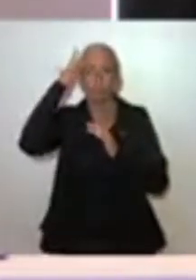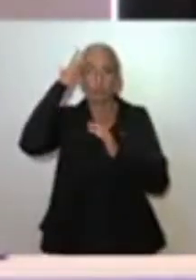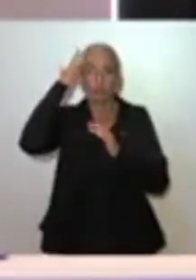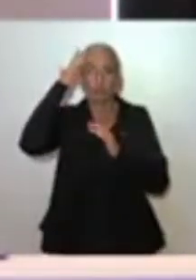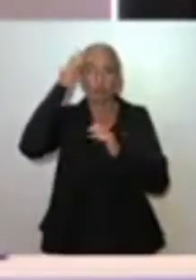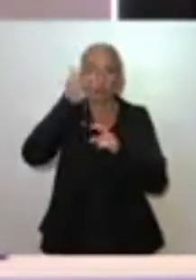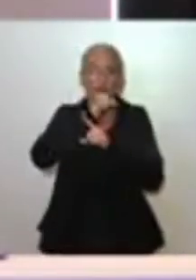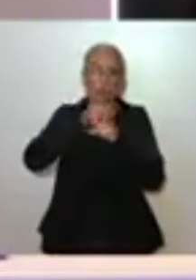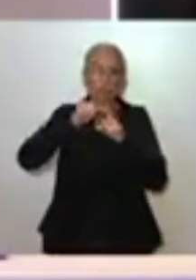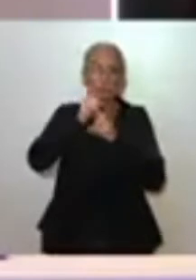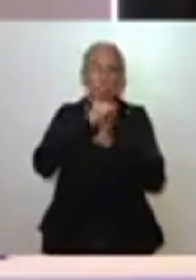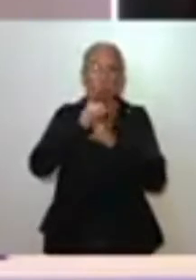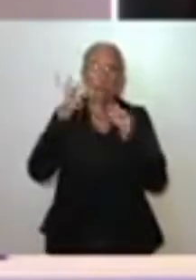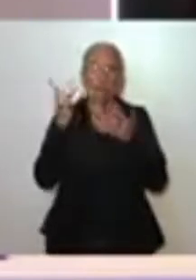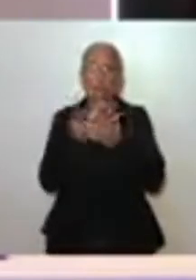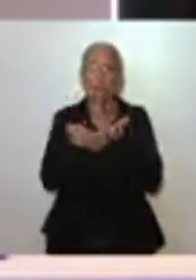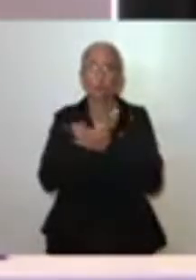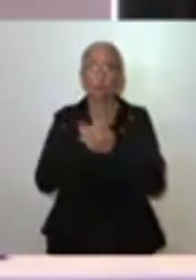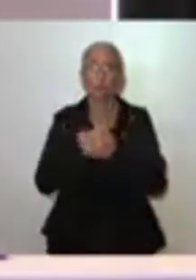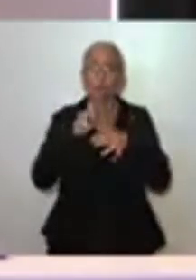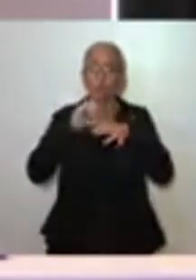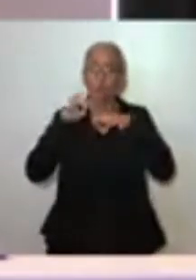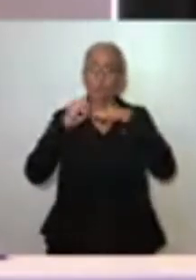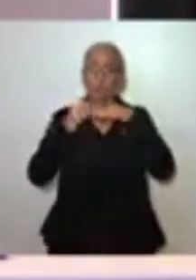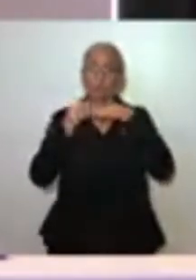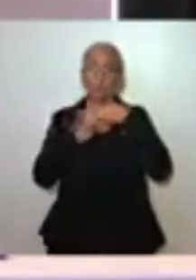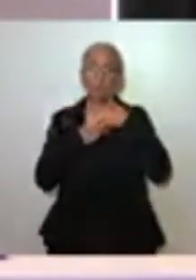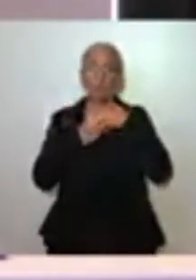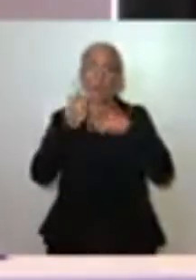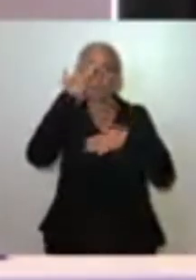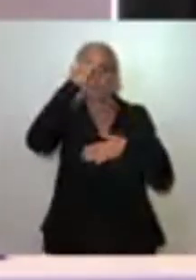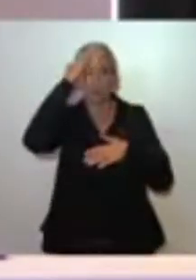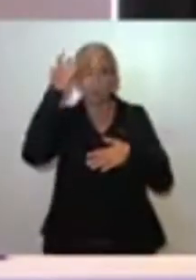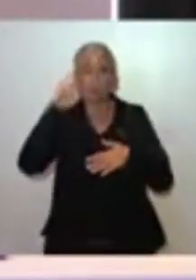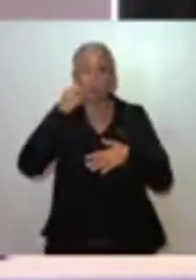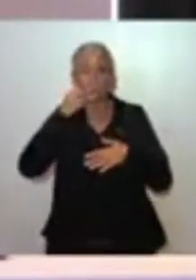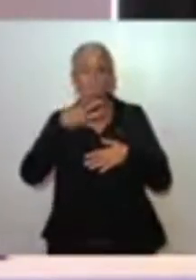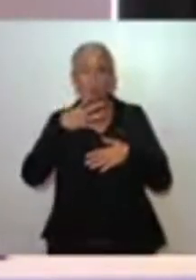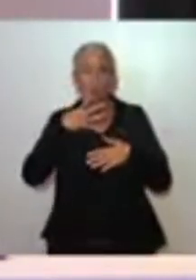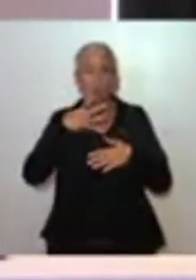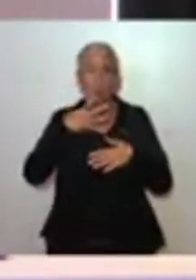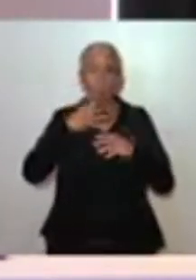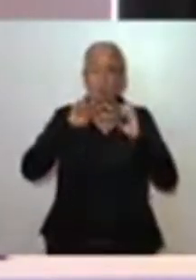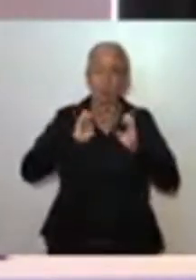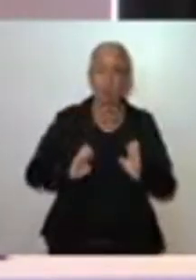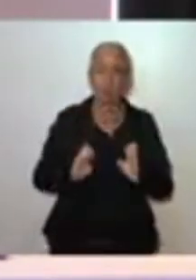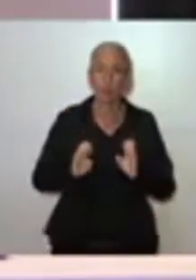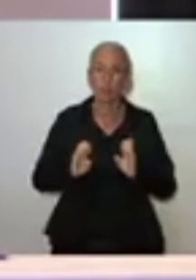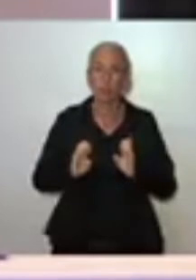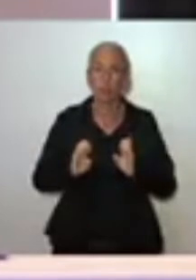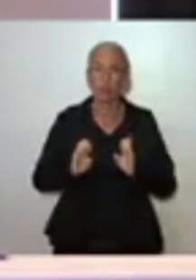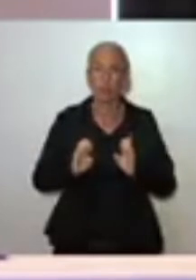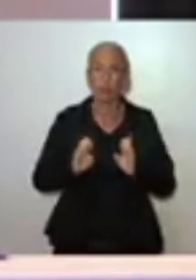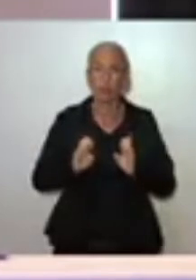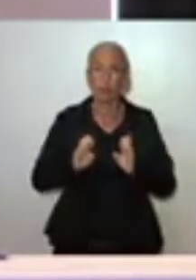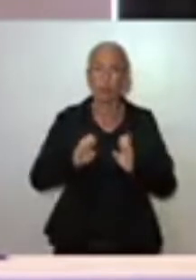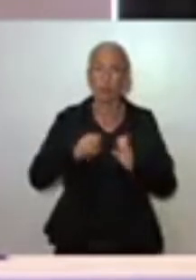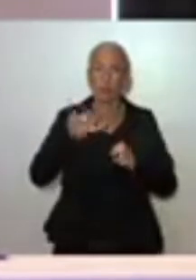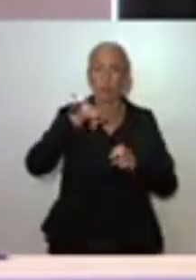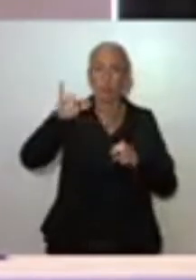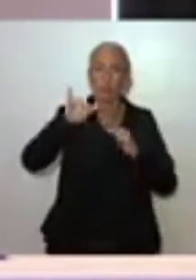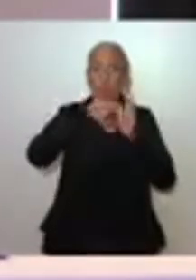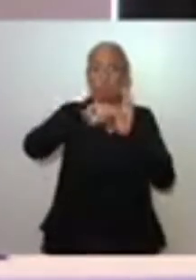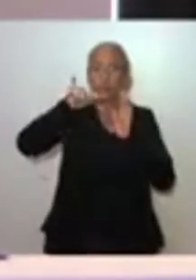a mesma coisa deve acontecer com esse fake News as pessoas de bem as pessoas de boa-fé não endossa e não rebaixam